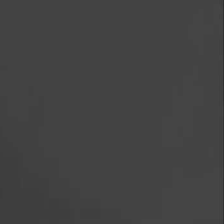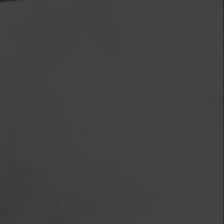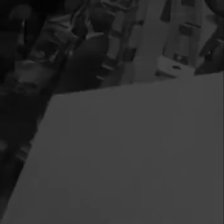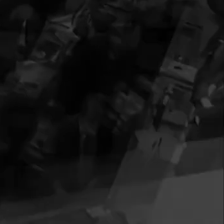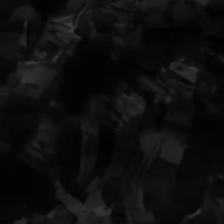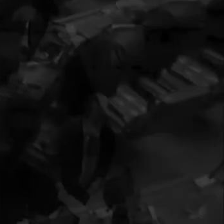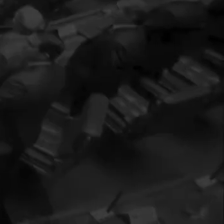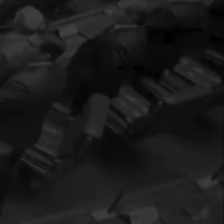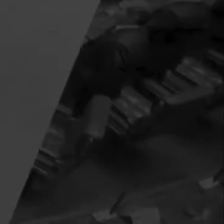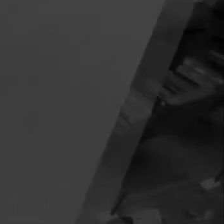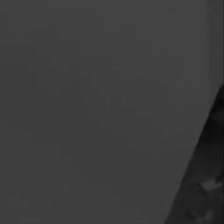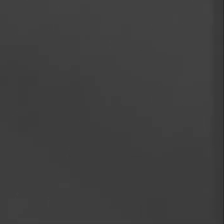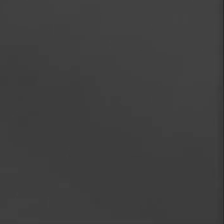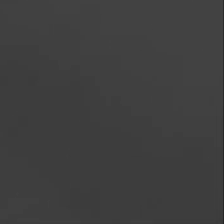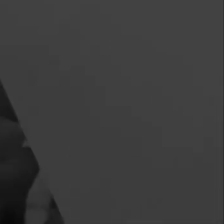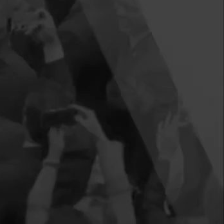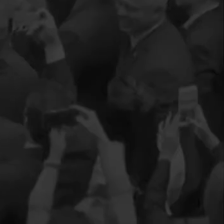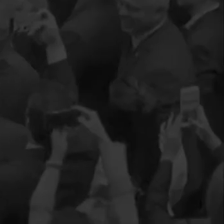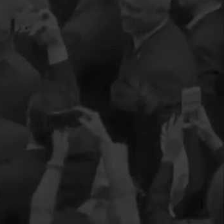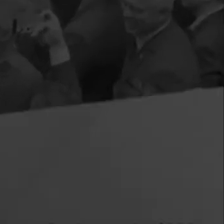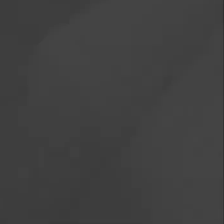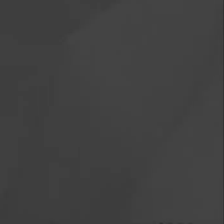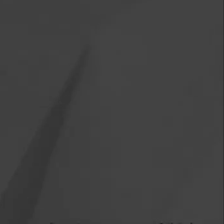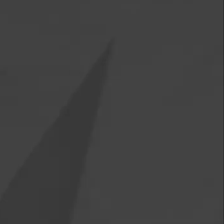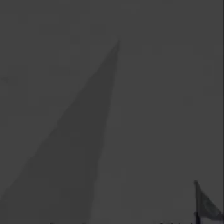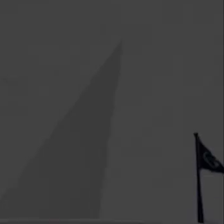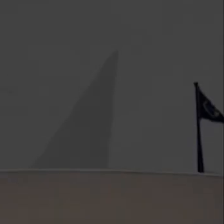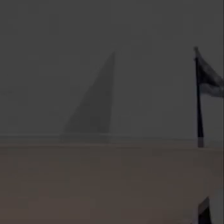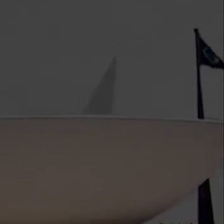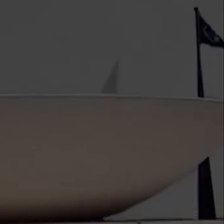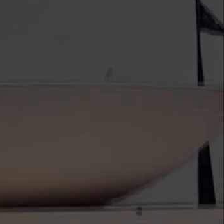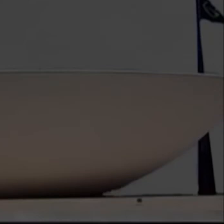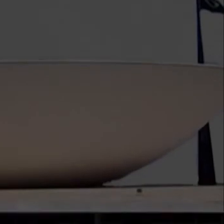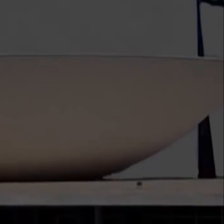aí